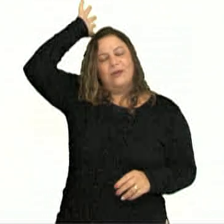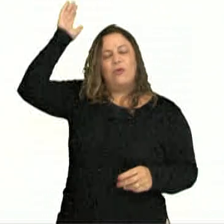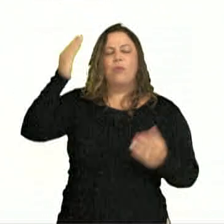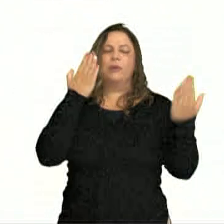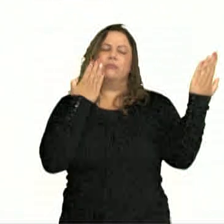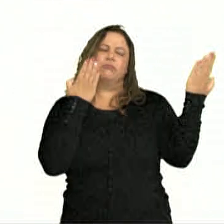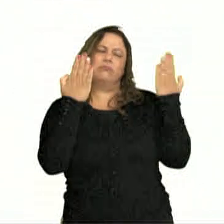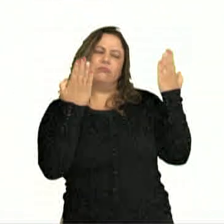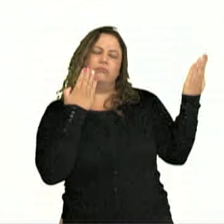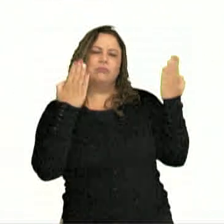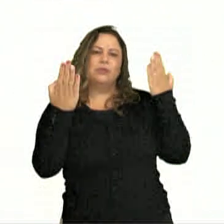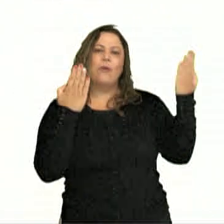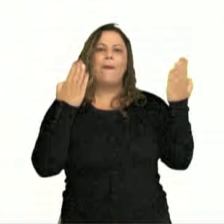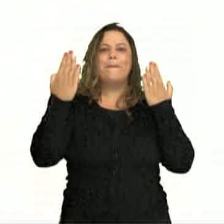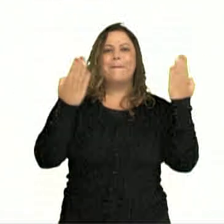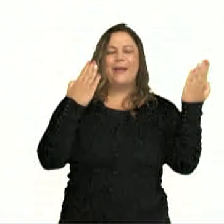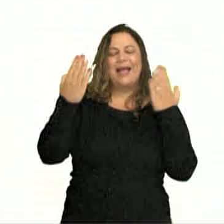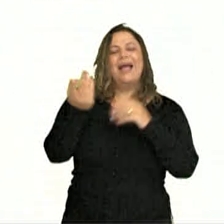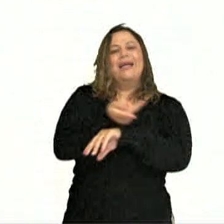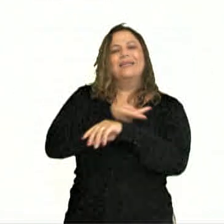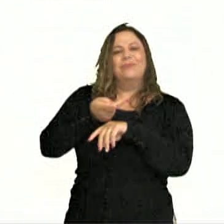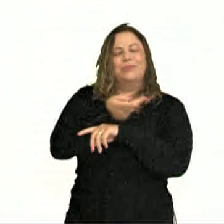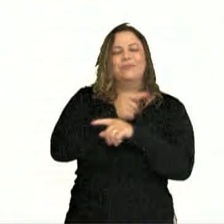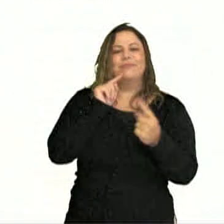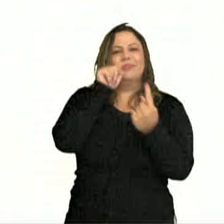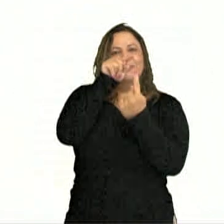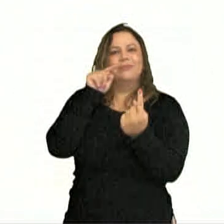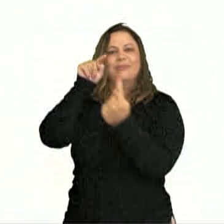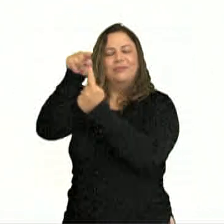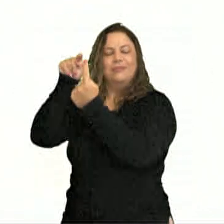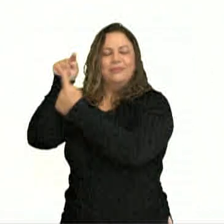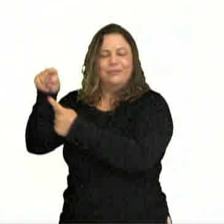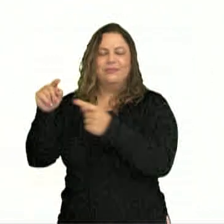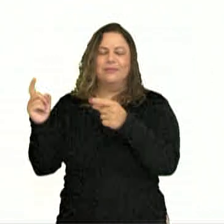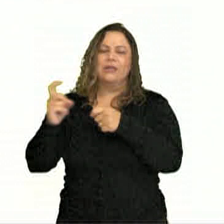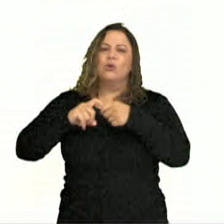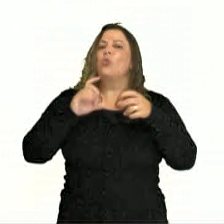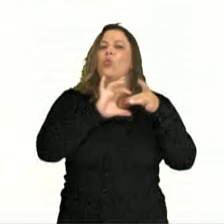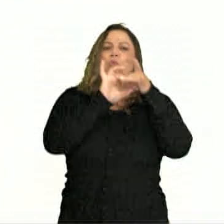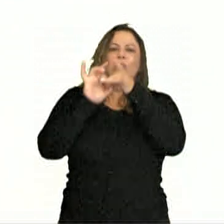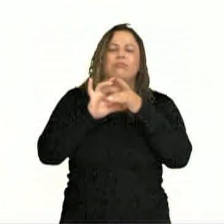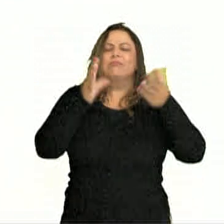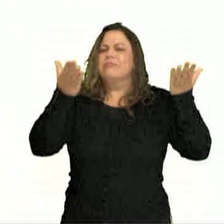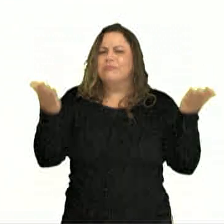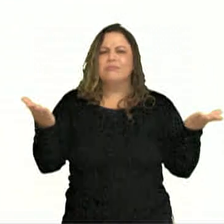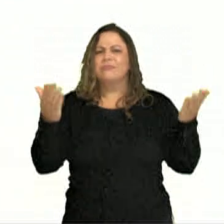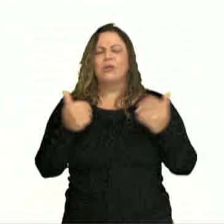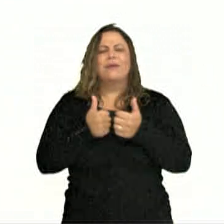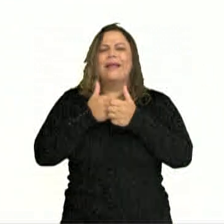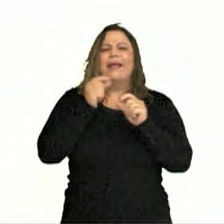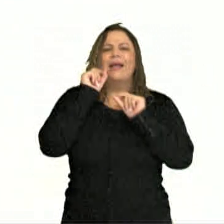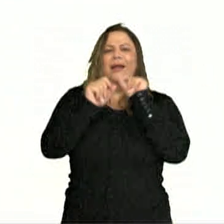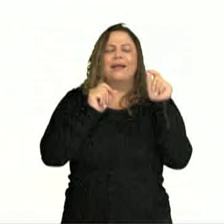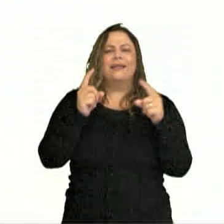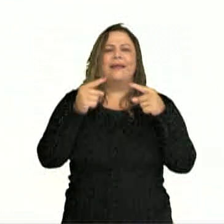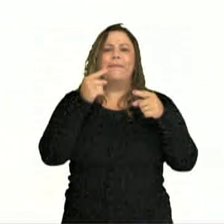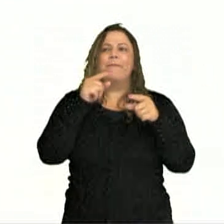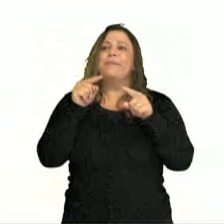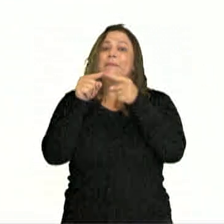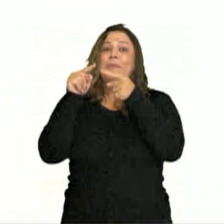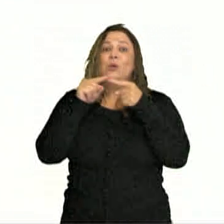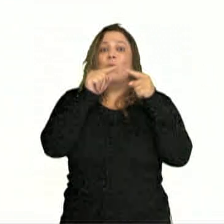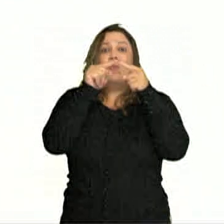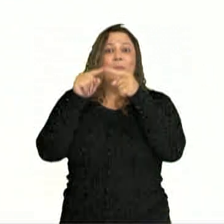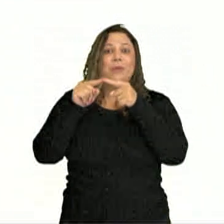as representações e procure identificar alguma similaridade entre elas, o que as aproxima e, ao mesmo tempo, o